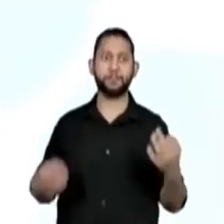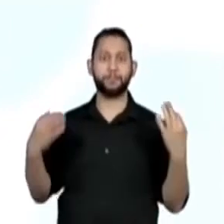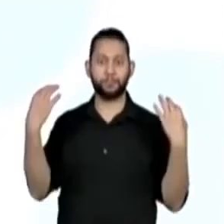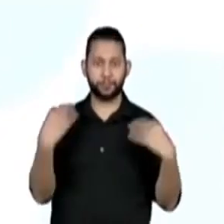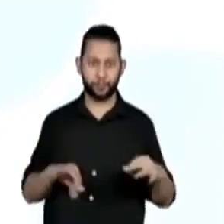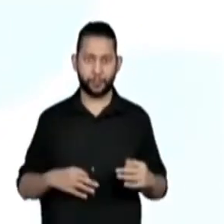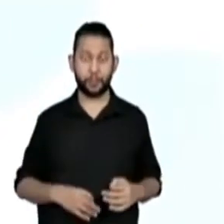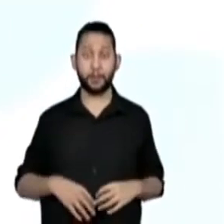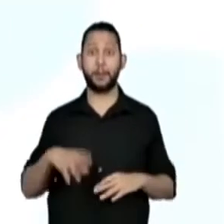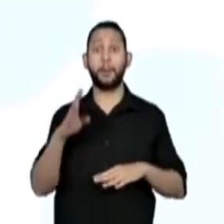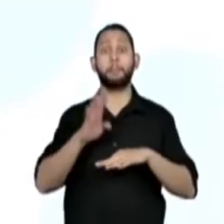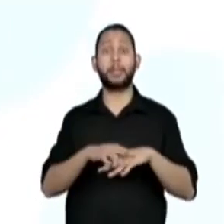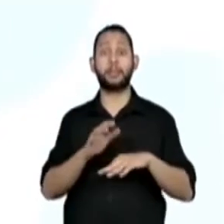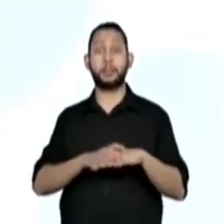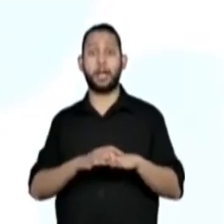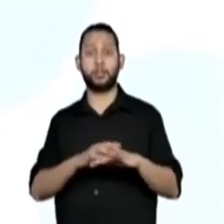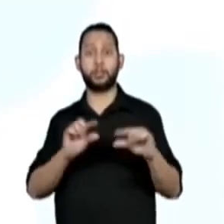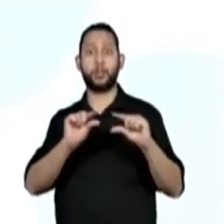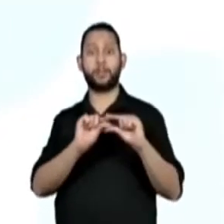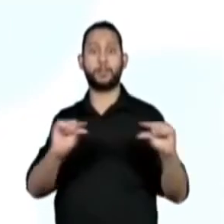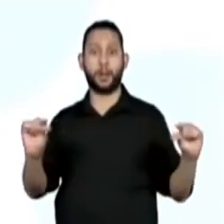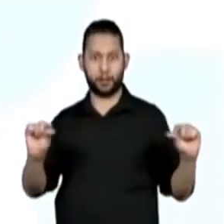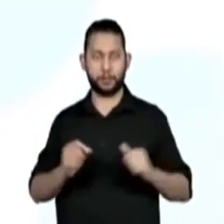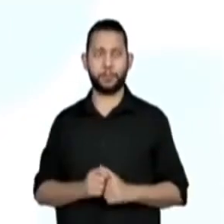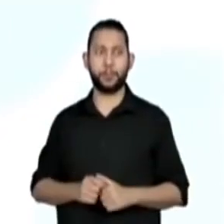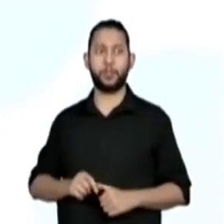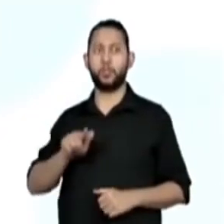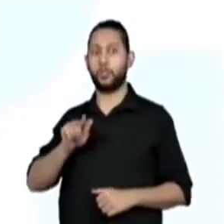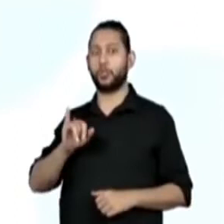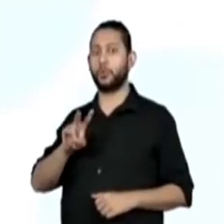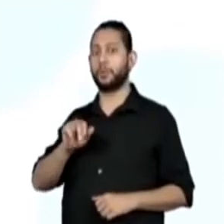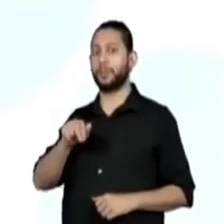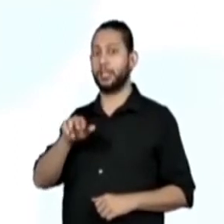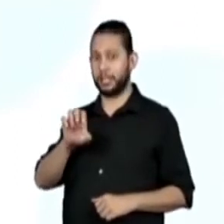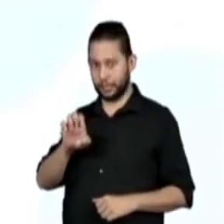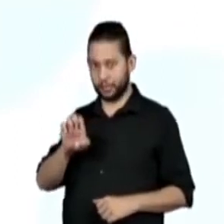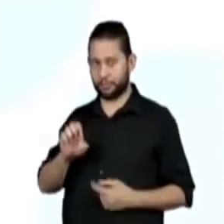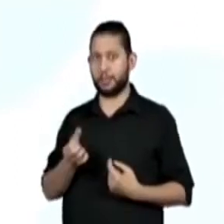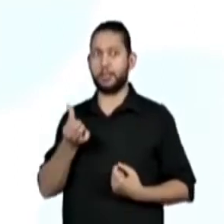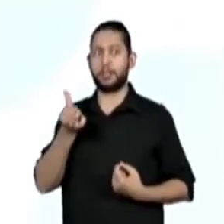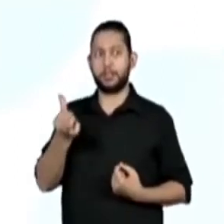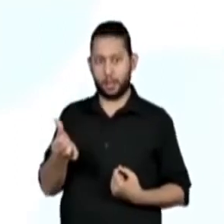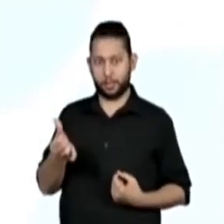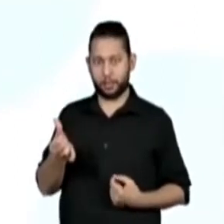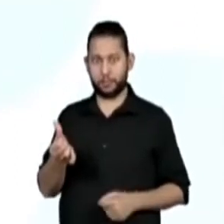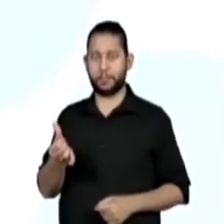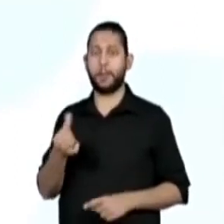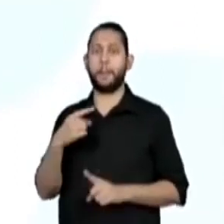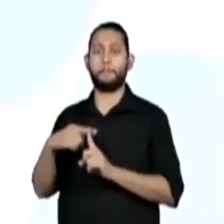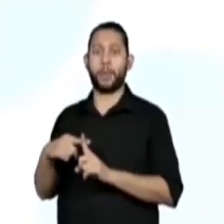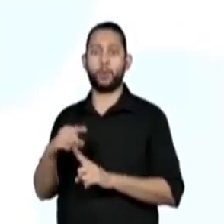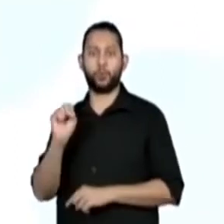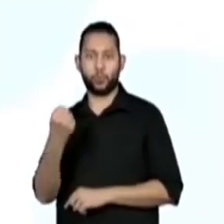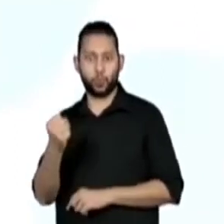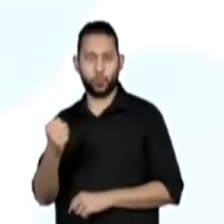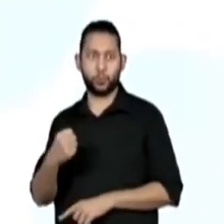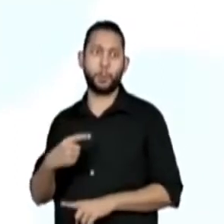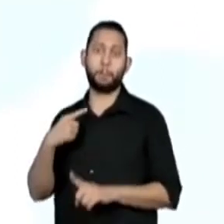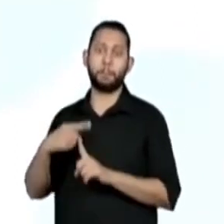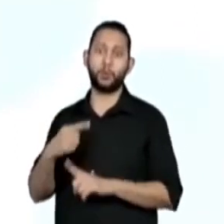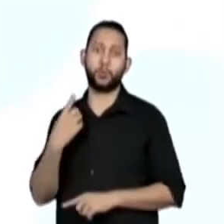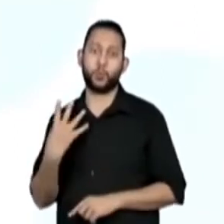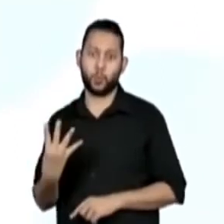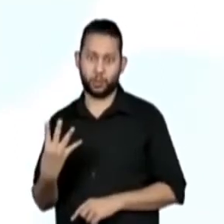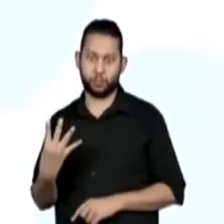turma a expressão matemática essa aqui ó o Giovani recebeu seis cartas em seguida a receber o oito em